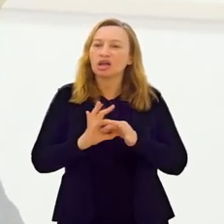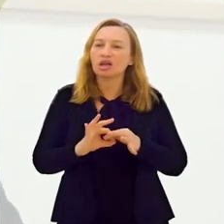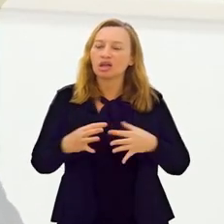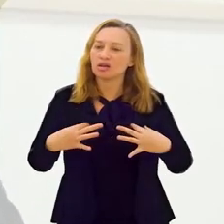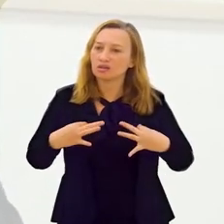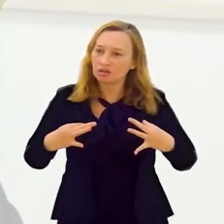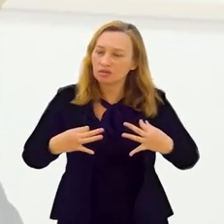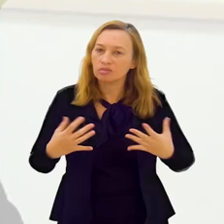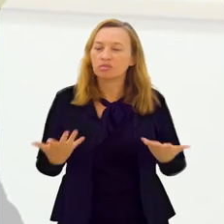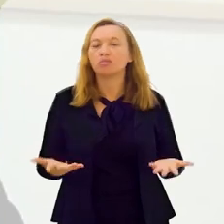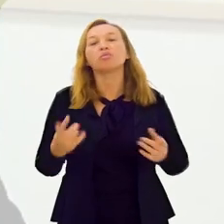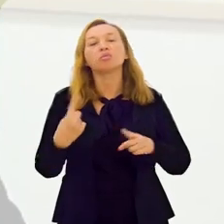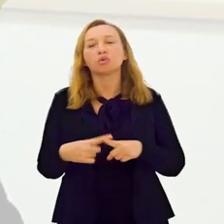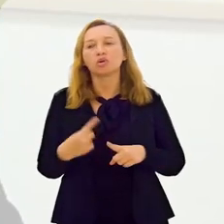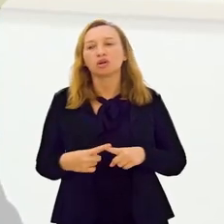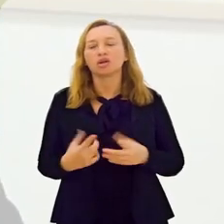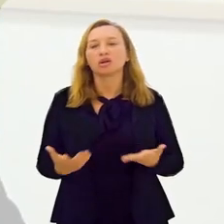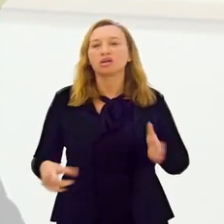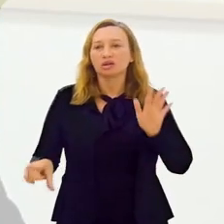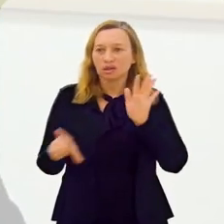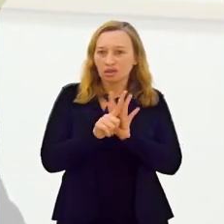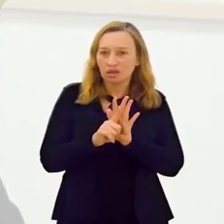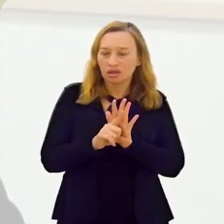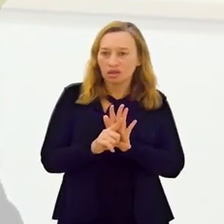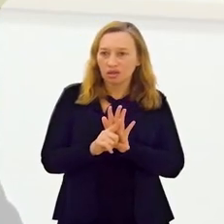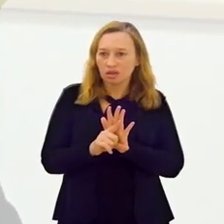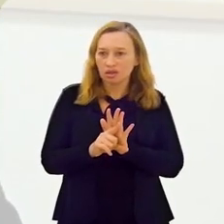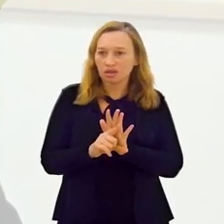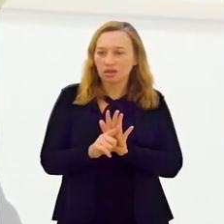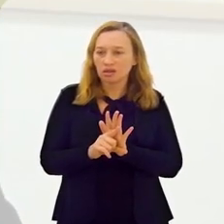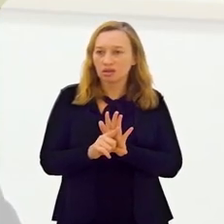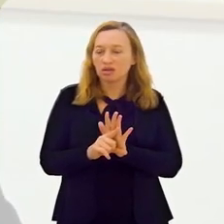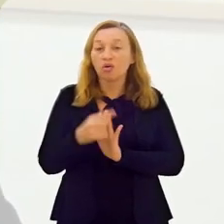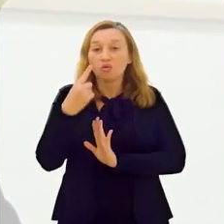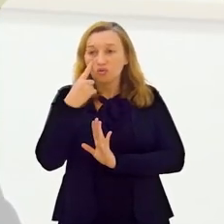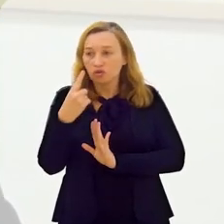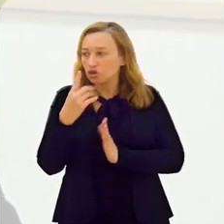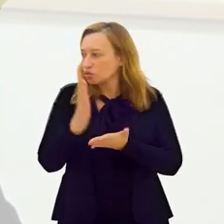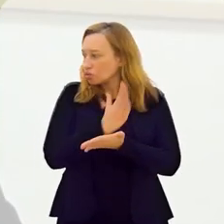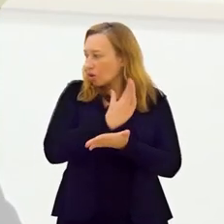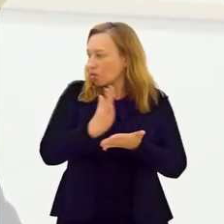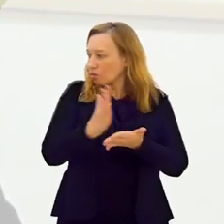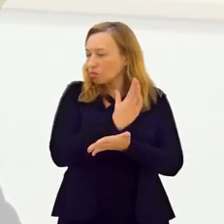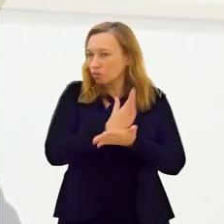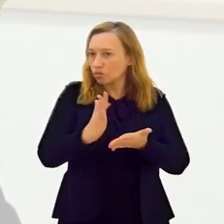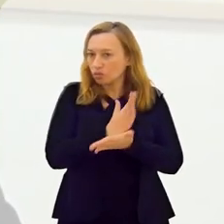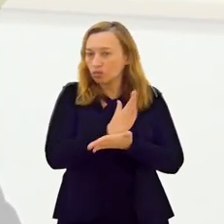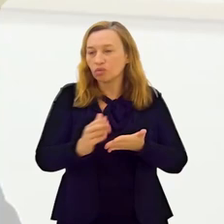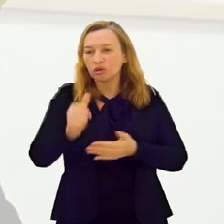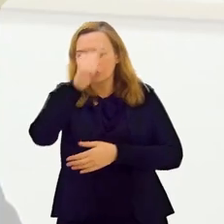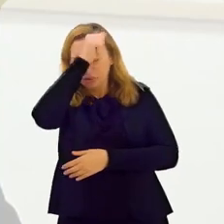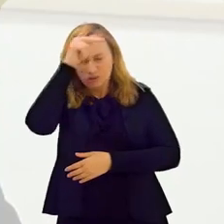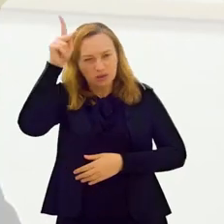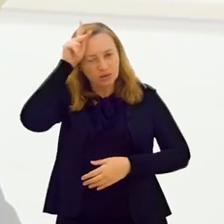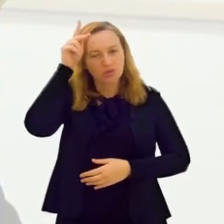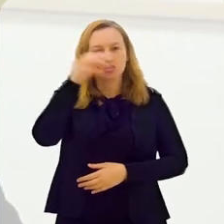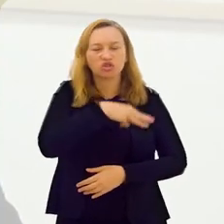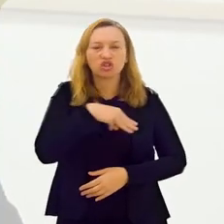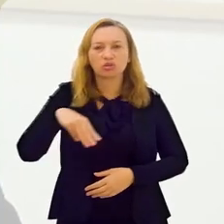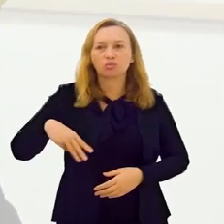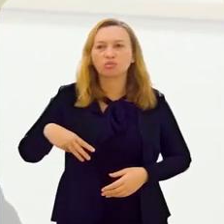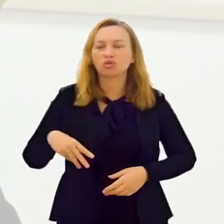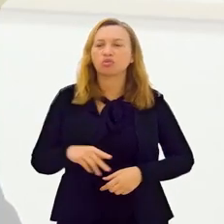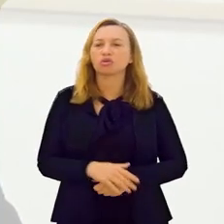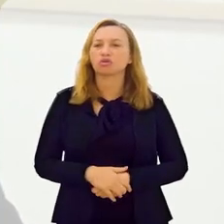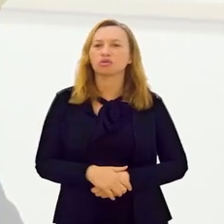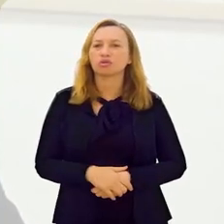nós estamos abertos para isso. Por quê? Porque, além de ser lei, eu tenho visto algumas prefeituras, o